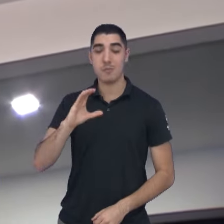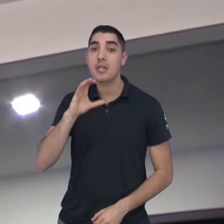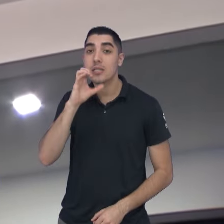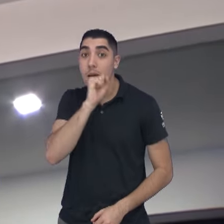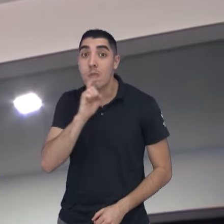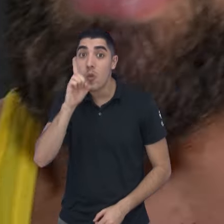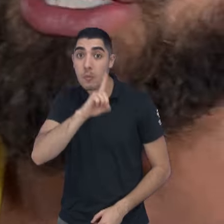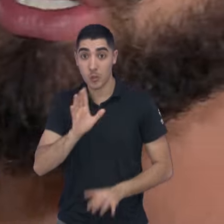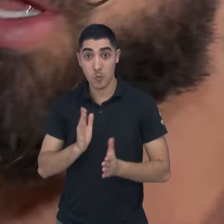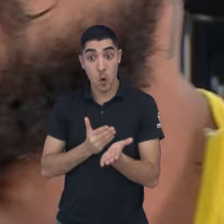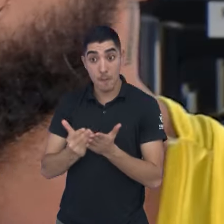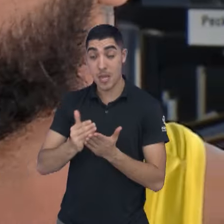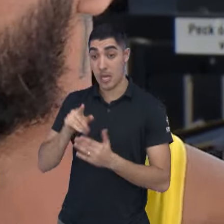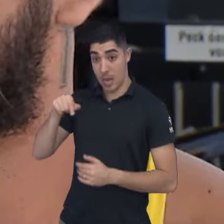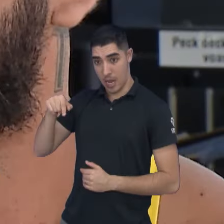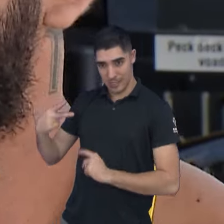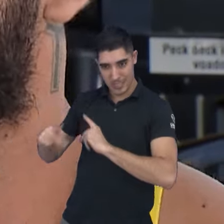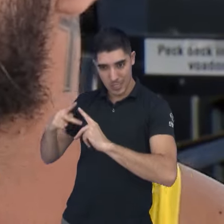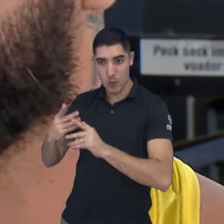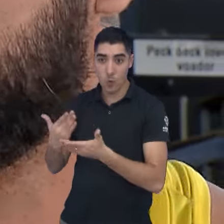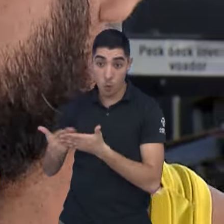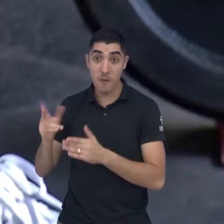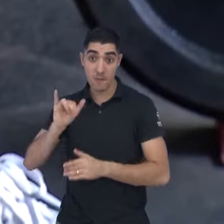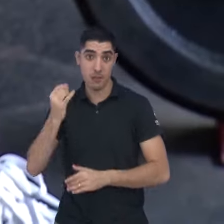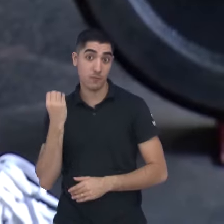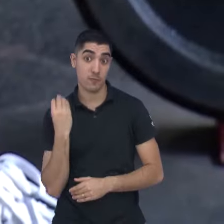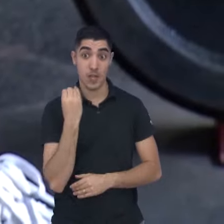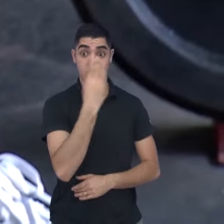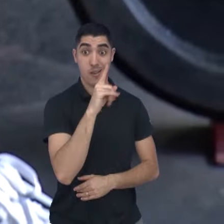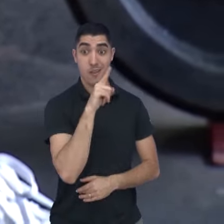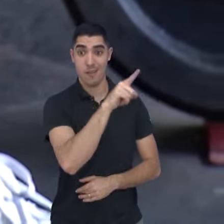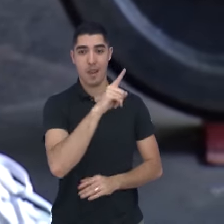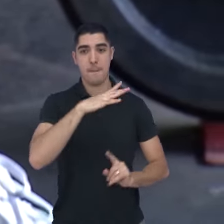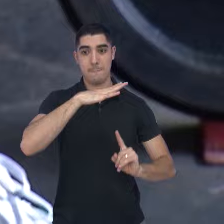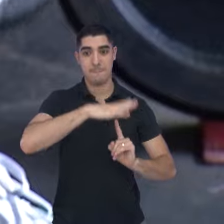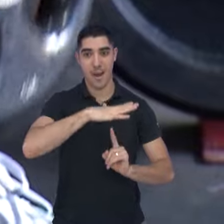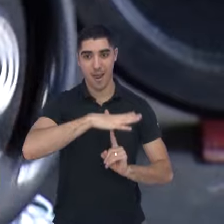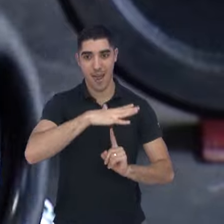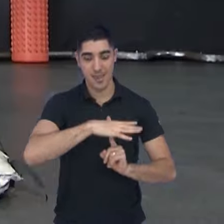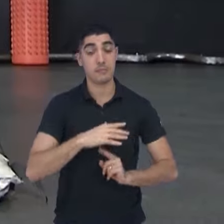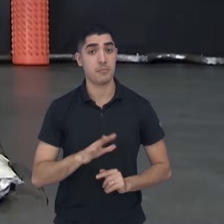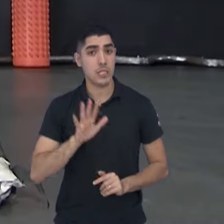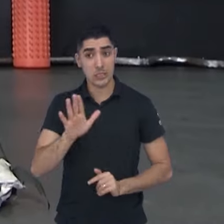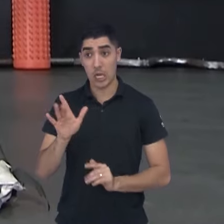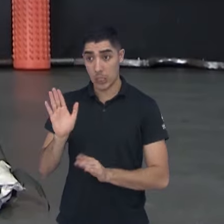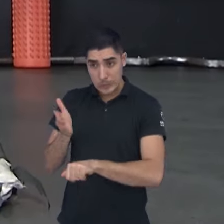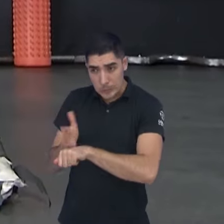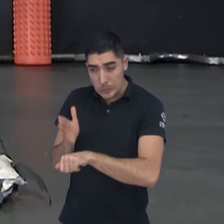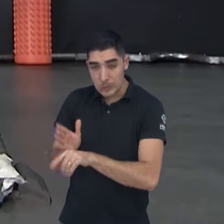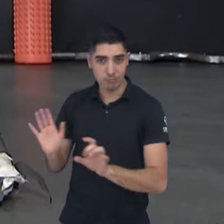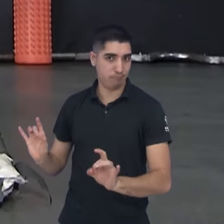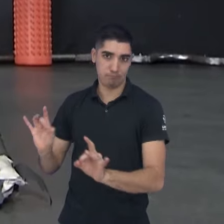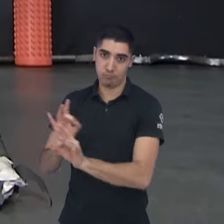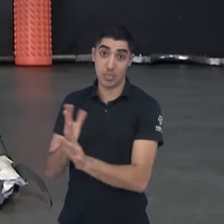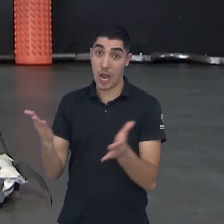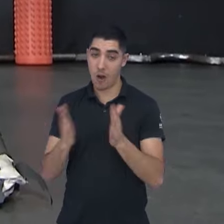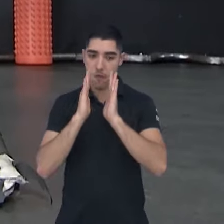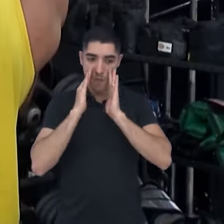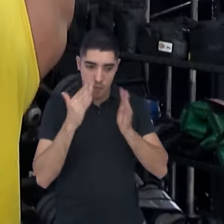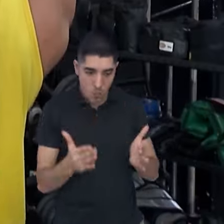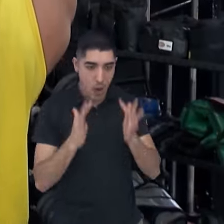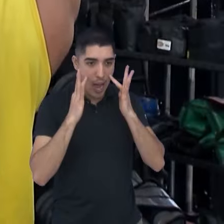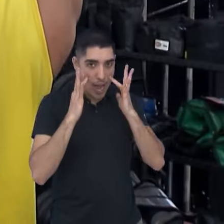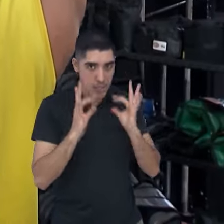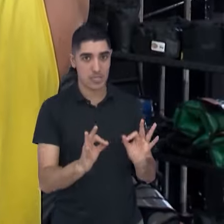já estão embarcando rumo ao Paraná para a disputa. O que precisava ser feito já foi feito. Agora é hora de foco e